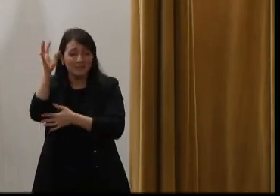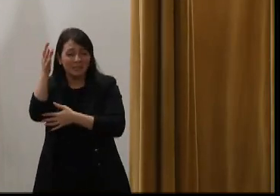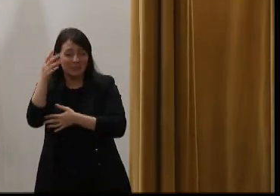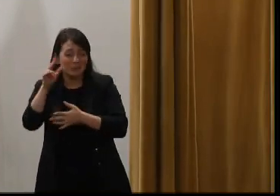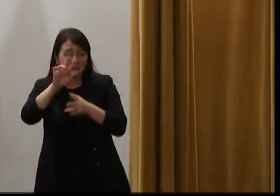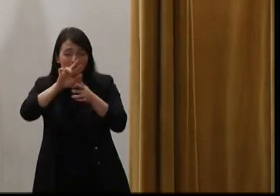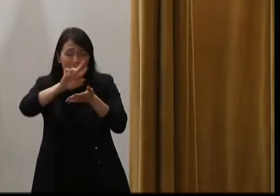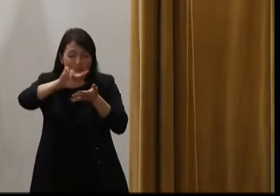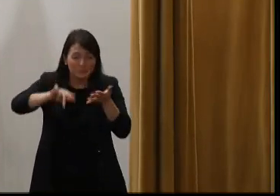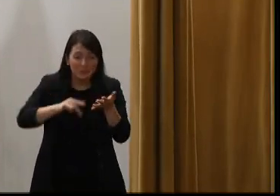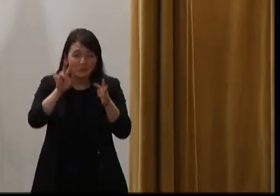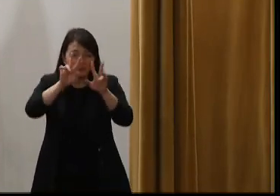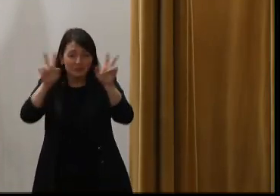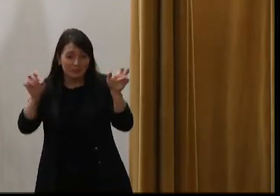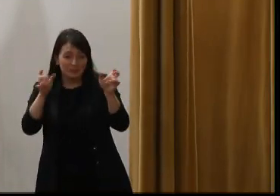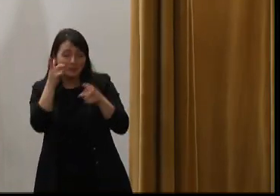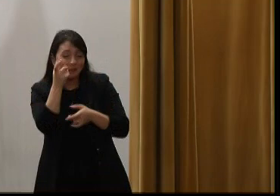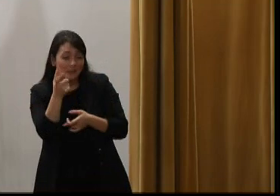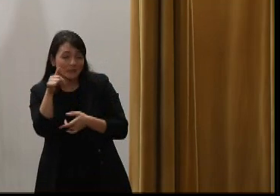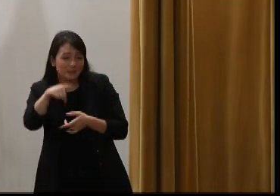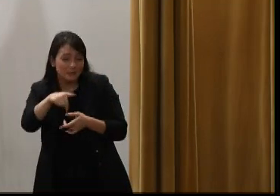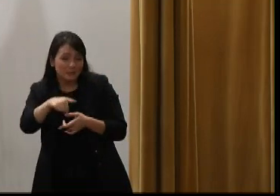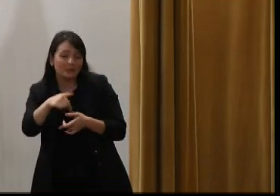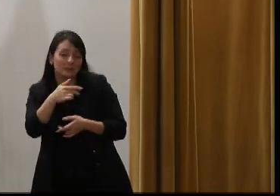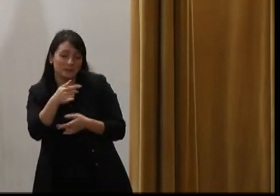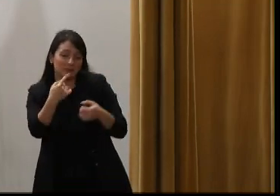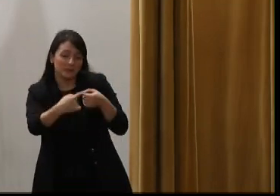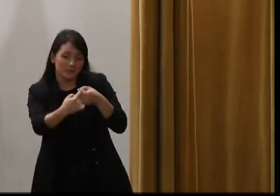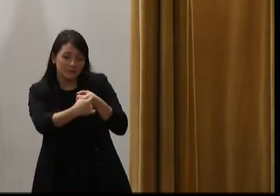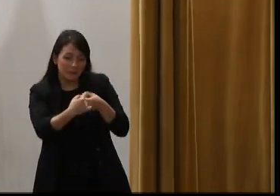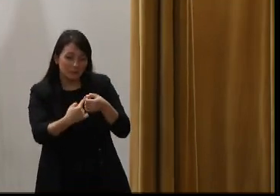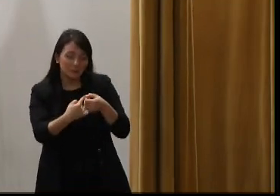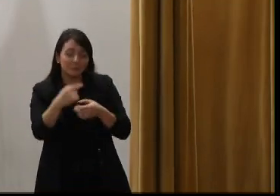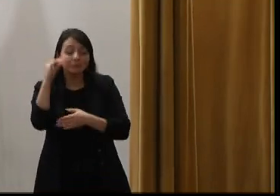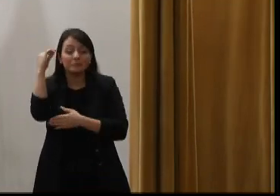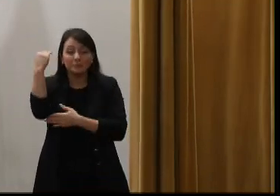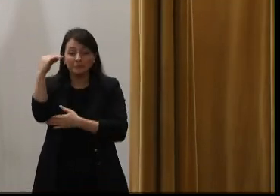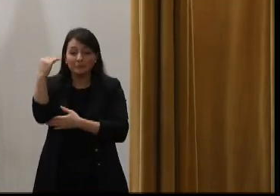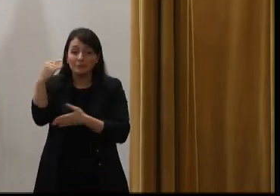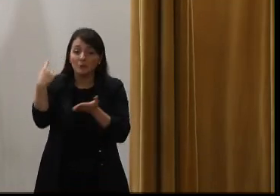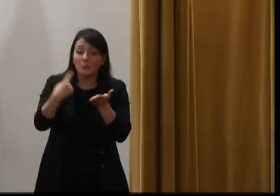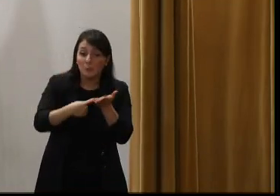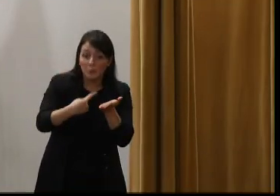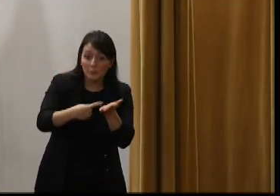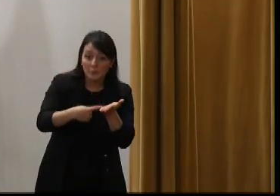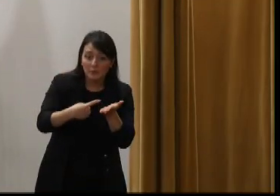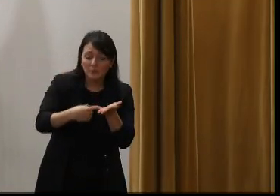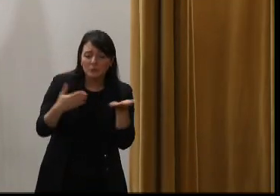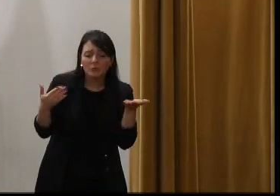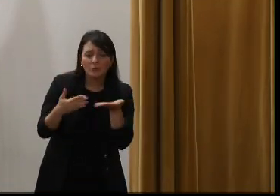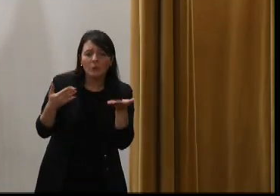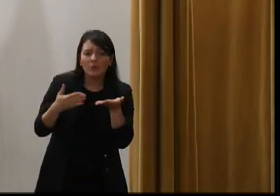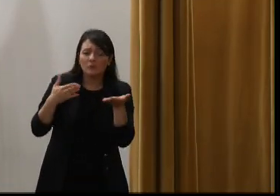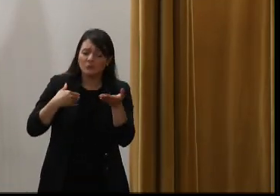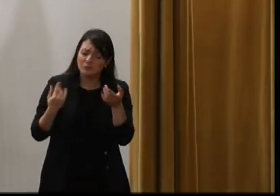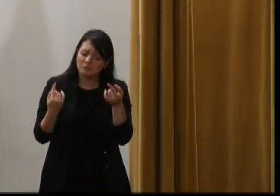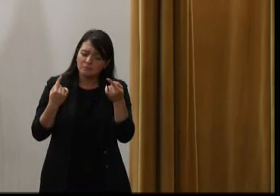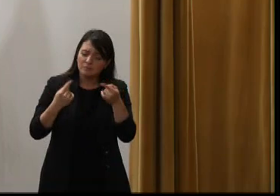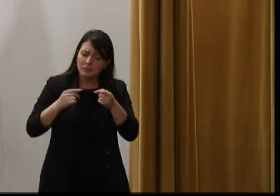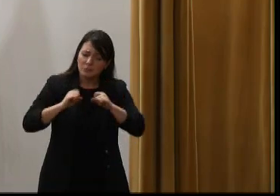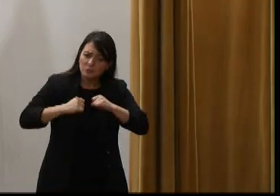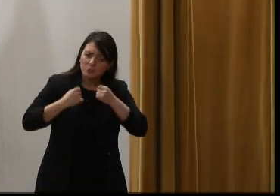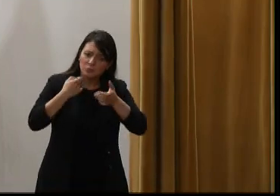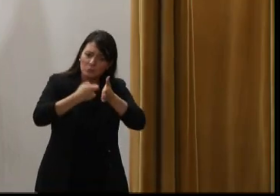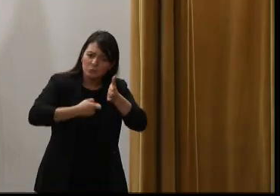de interesse da cidade. Porto Alegre firmou o compromisso de enfrentamento às mudanças climáticas e